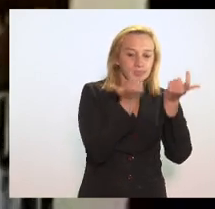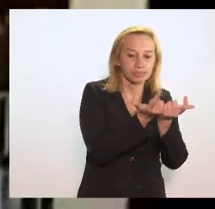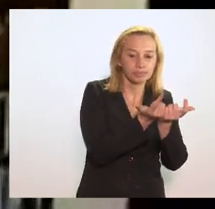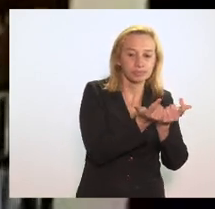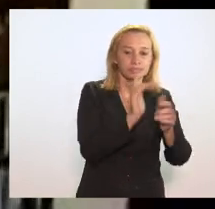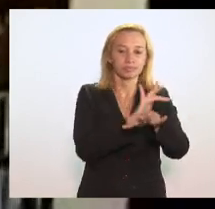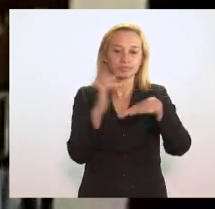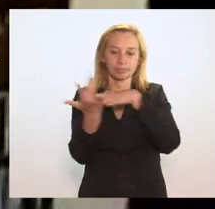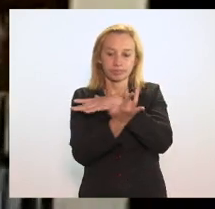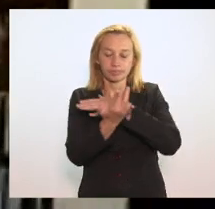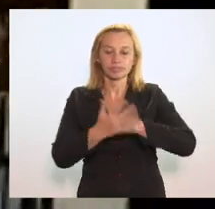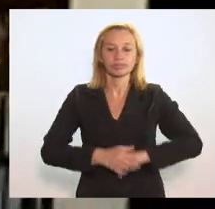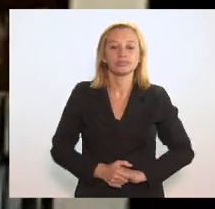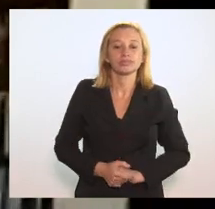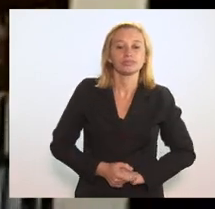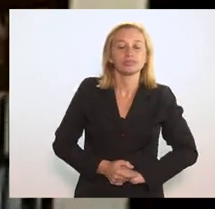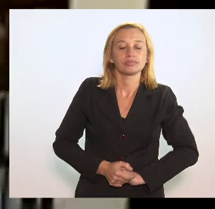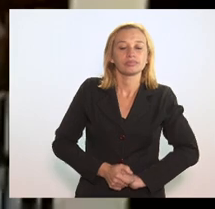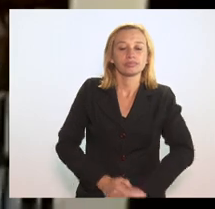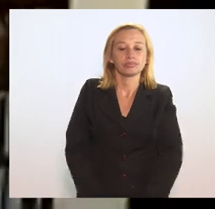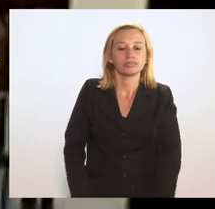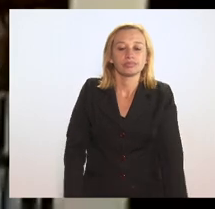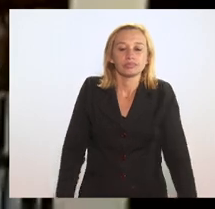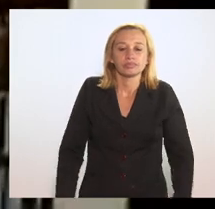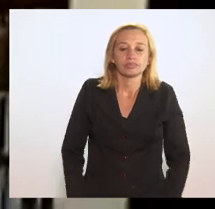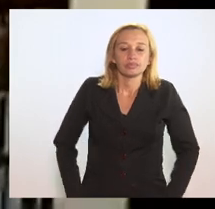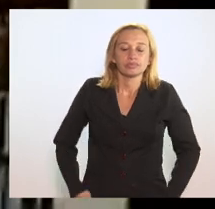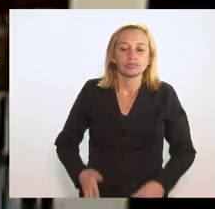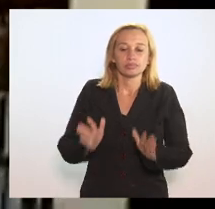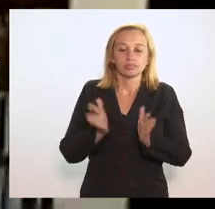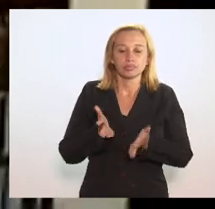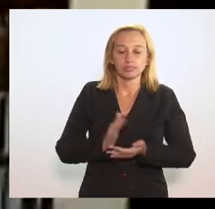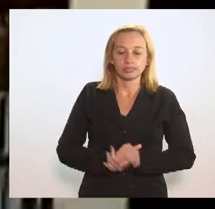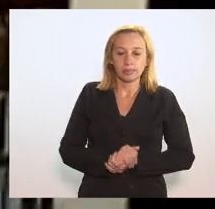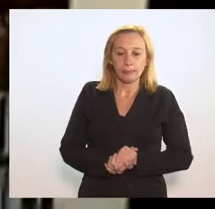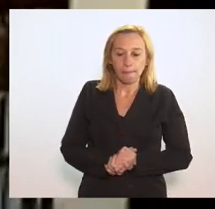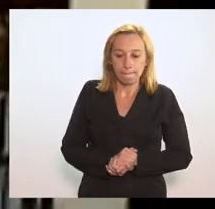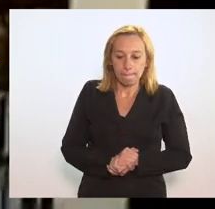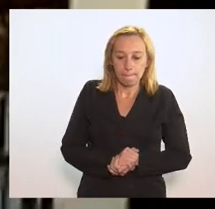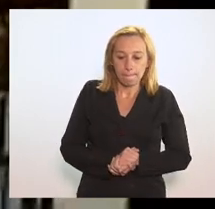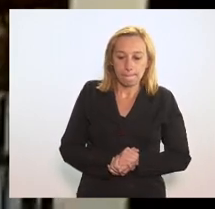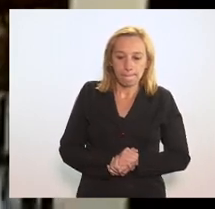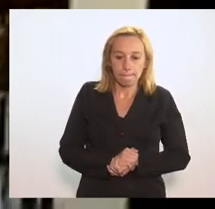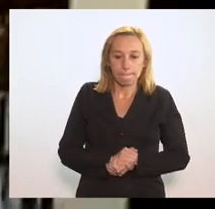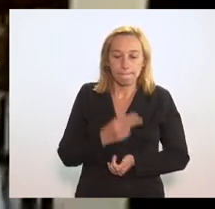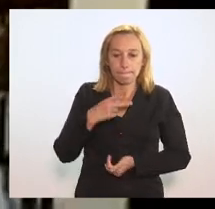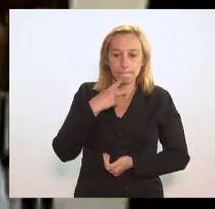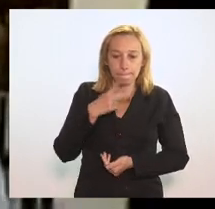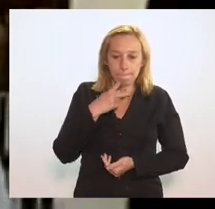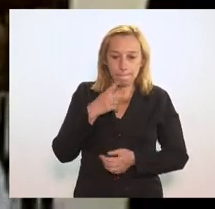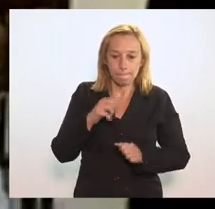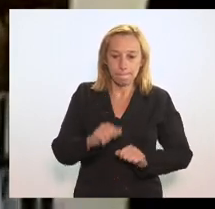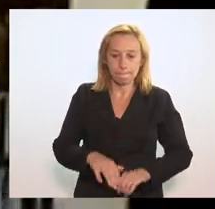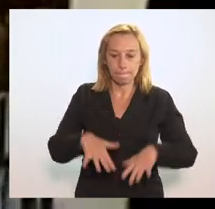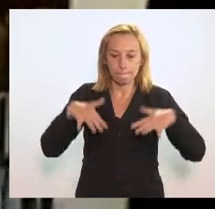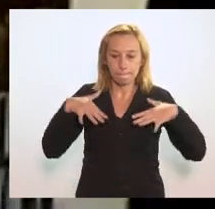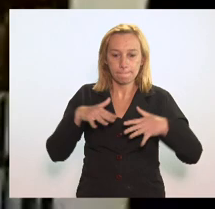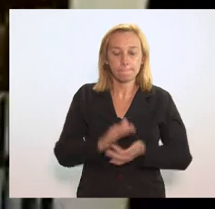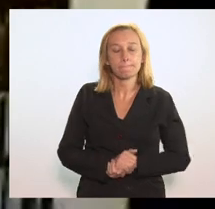nos acompanham pelas redes sociais. Eu hoje fiz uma intervenção em plenário